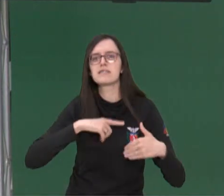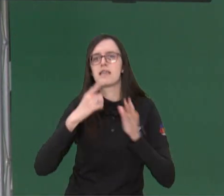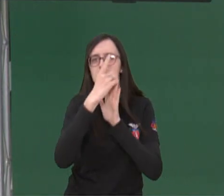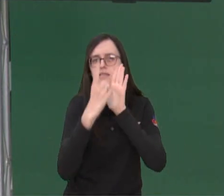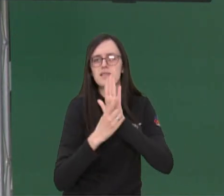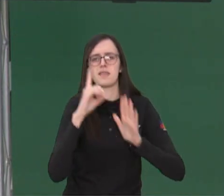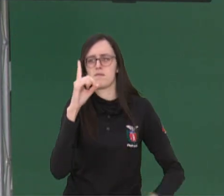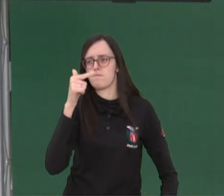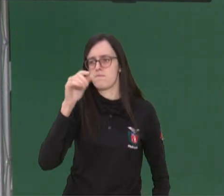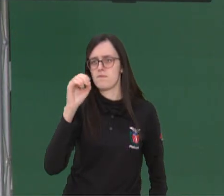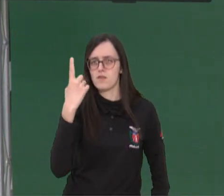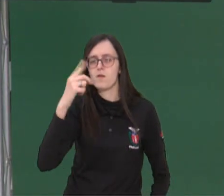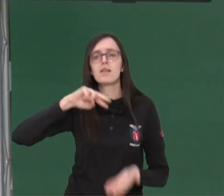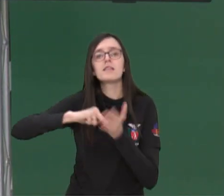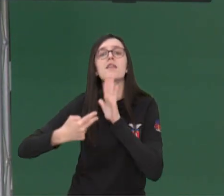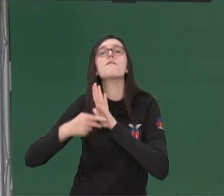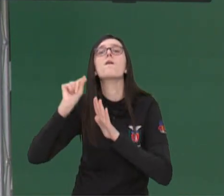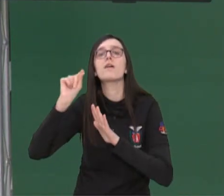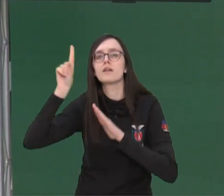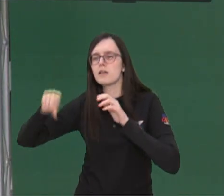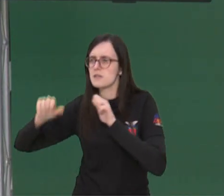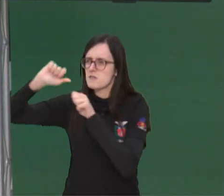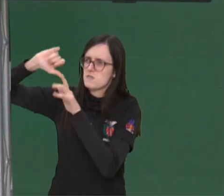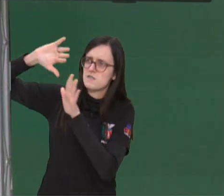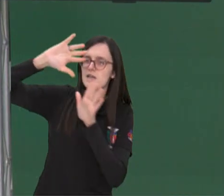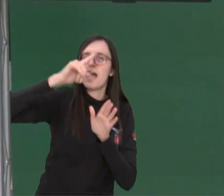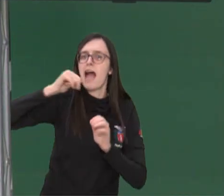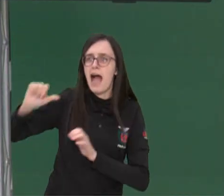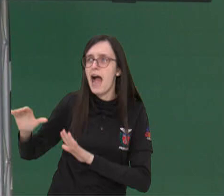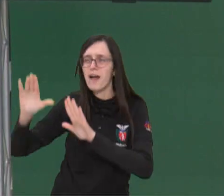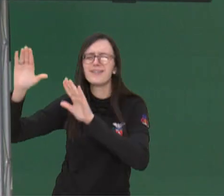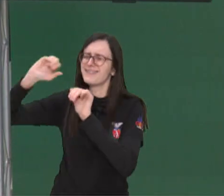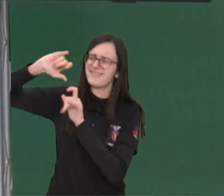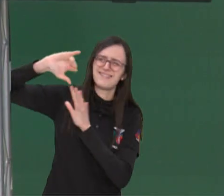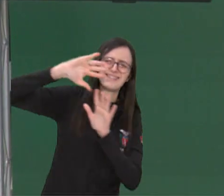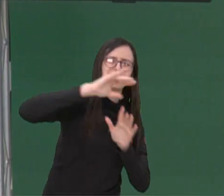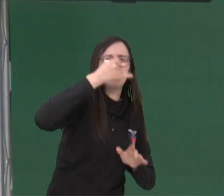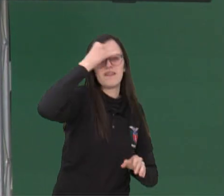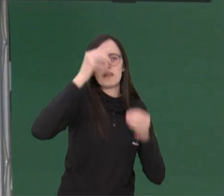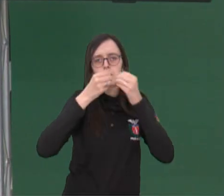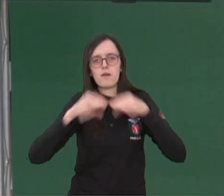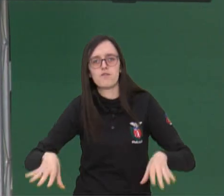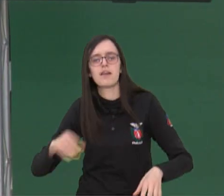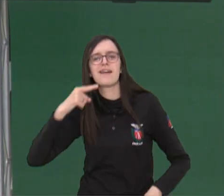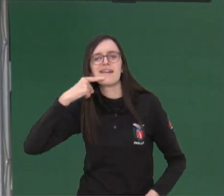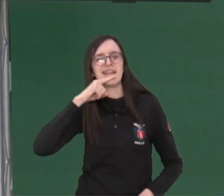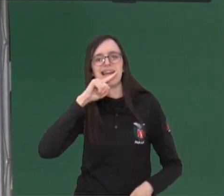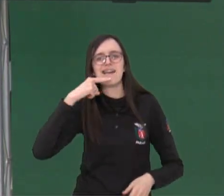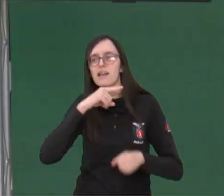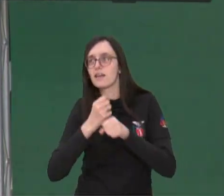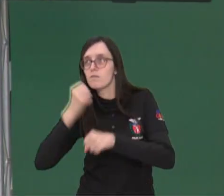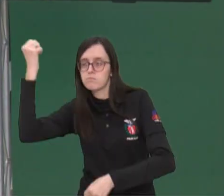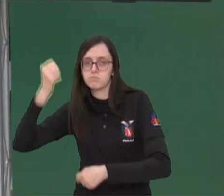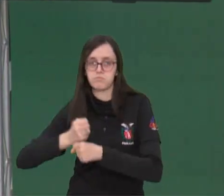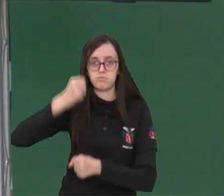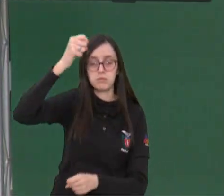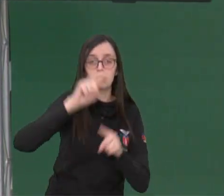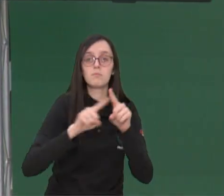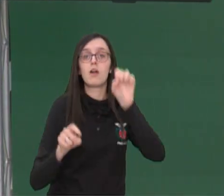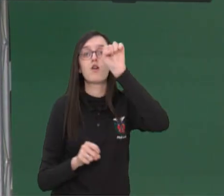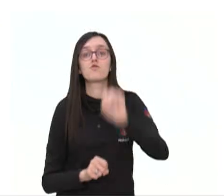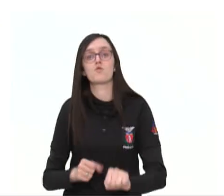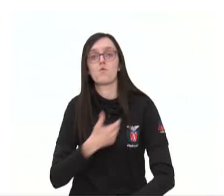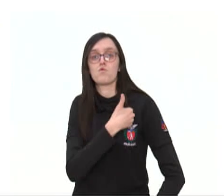1701, longe, fora da faixa litorânea, para não prejudicar os canaviais. Já no Sul, o governo